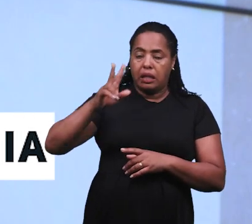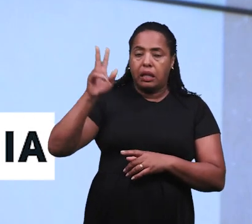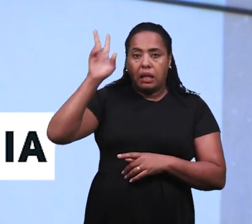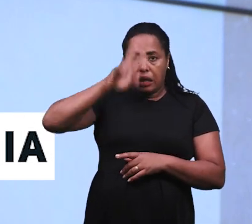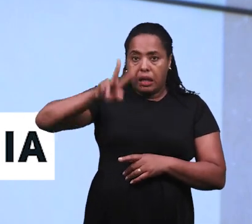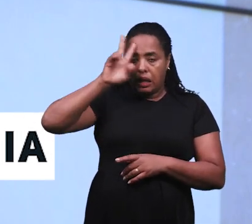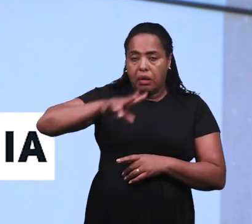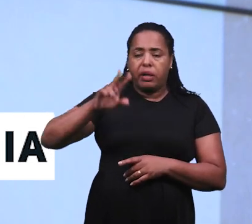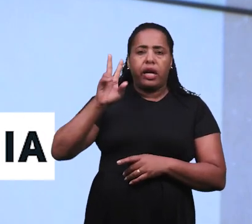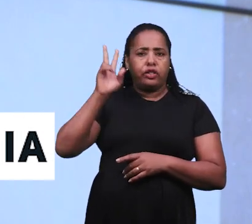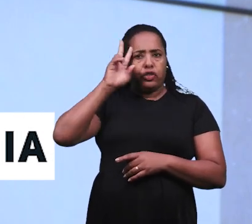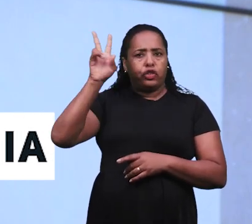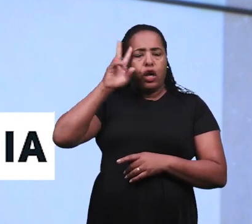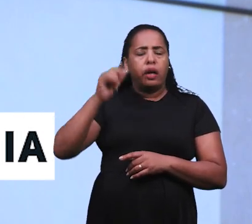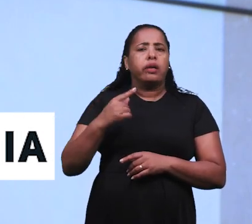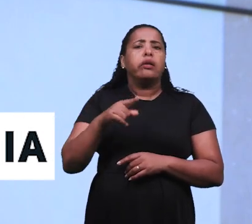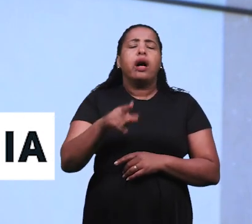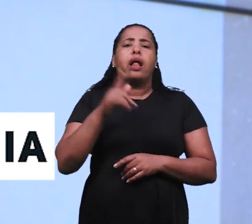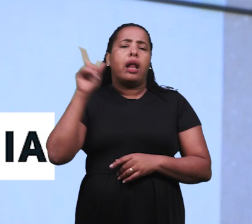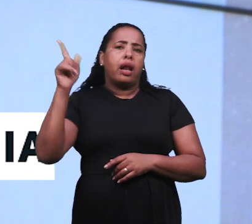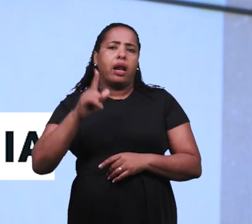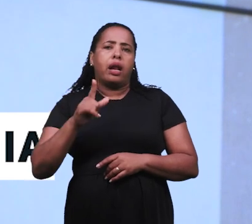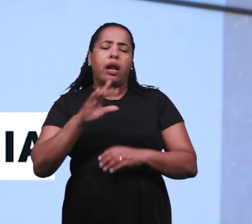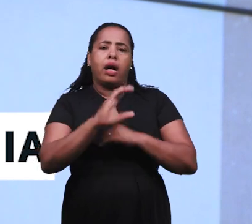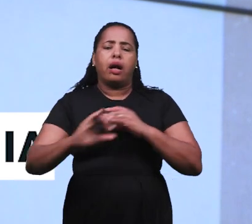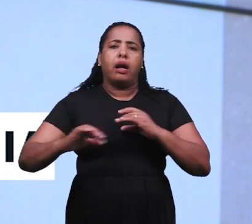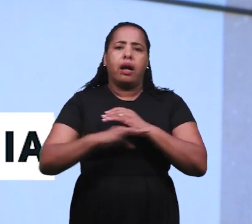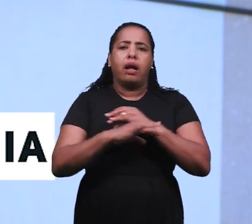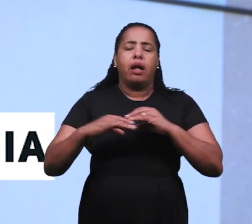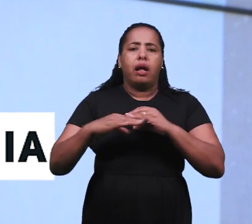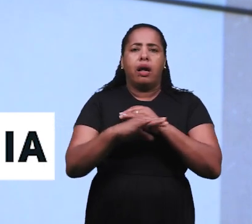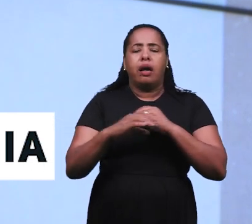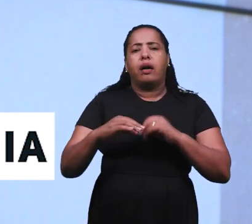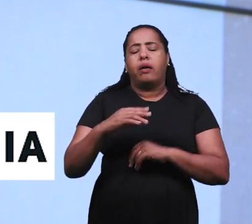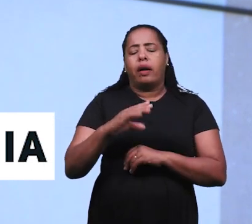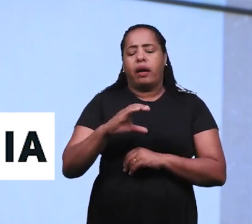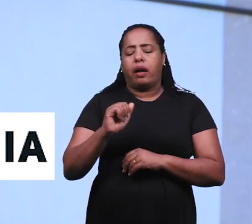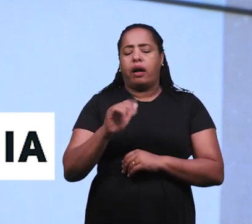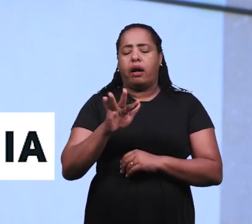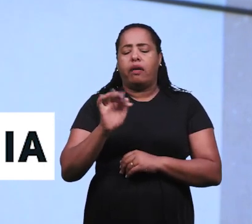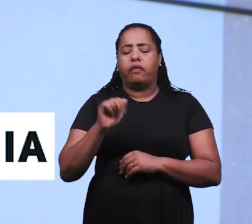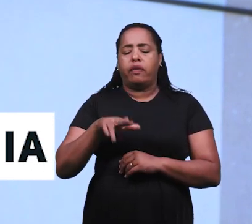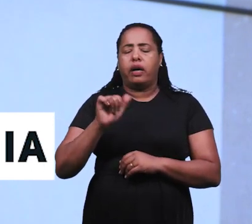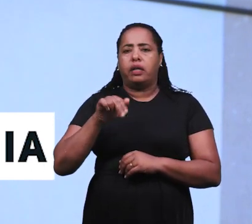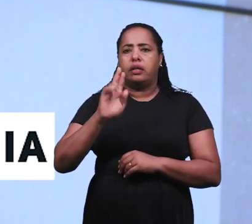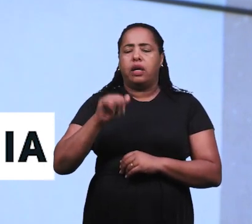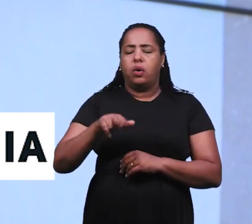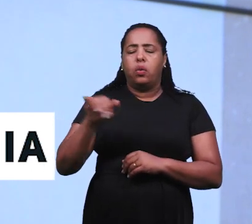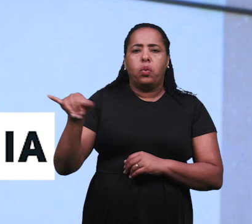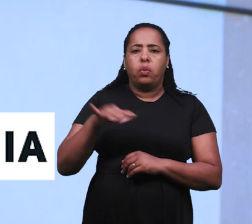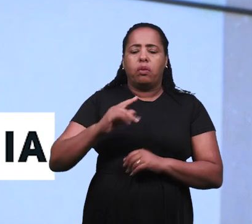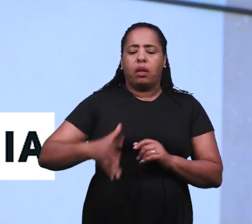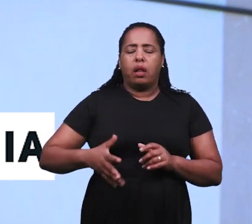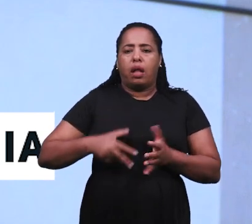Cafarnaum. O que os amigos dele fizeram? Jesus estava na casa, não tinha como entrar. Não, mas nós queremos levar o nosso amigo para ser